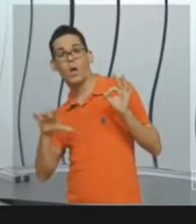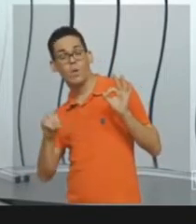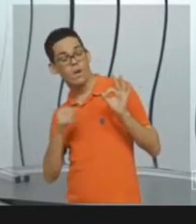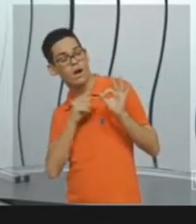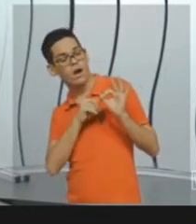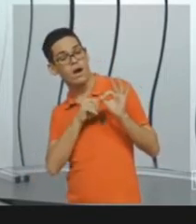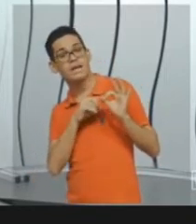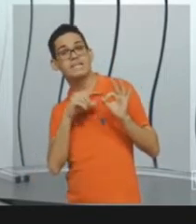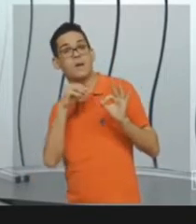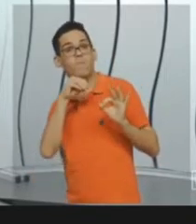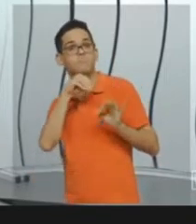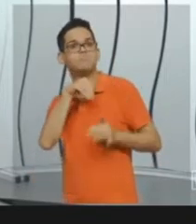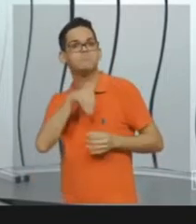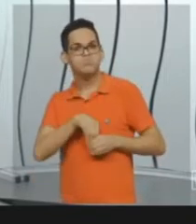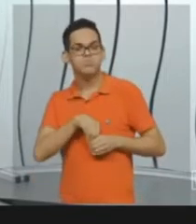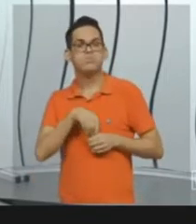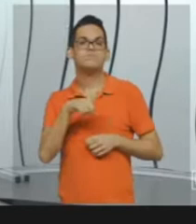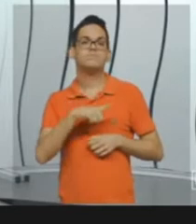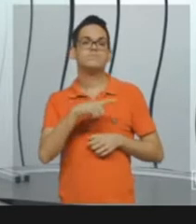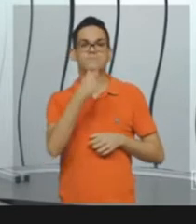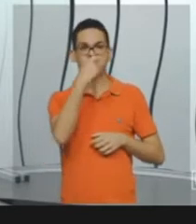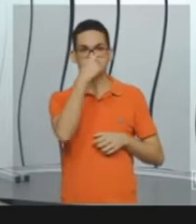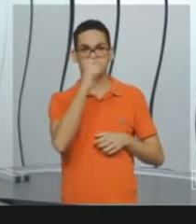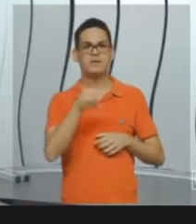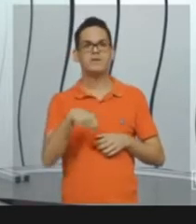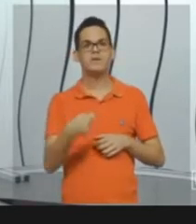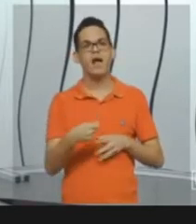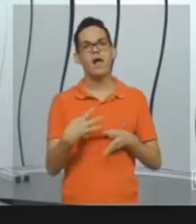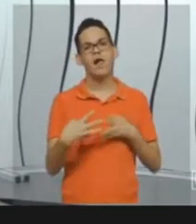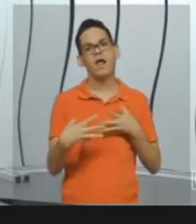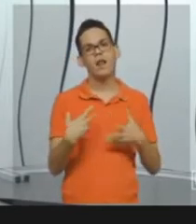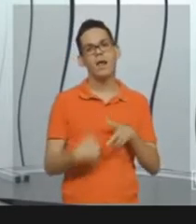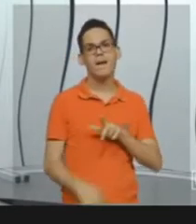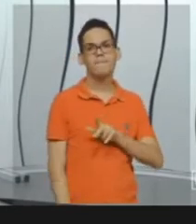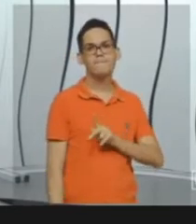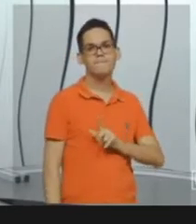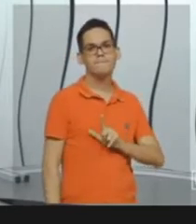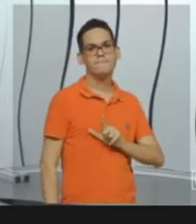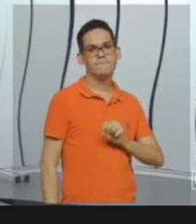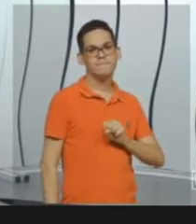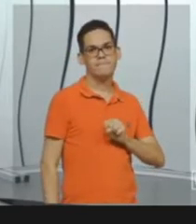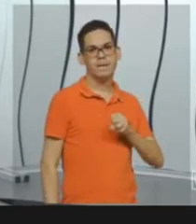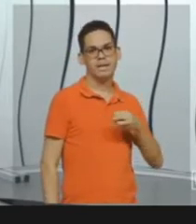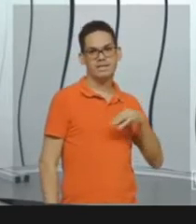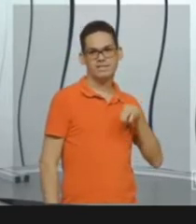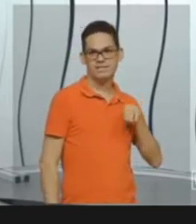o espaço dele é preenchido com o que nós chamamos de nucleoplasma.